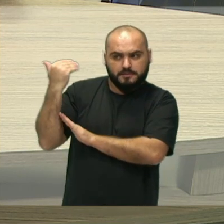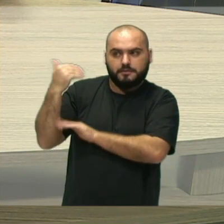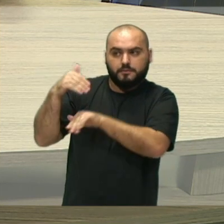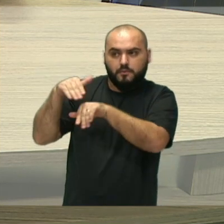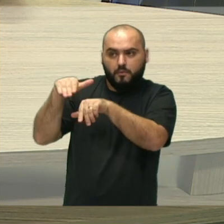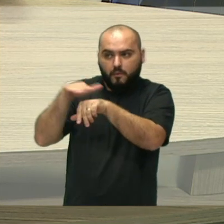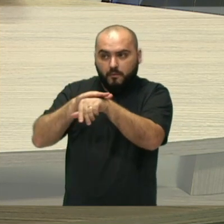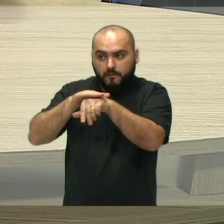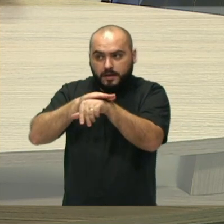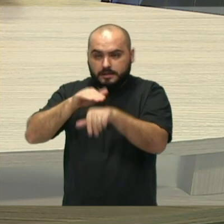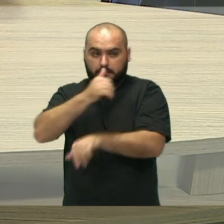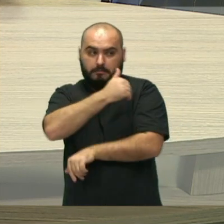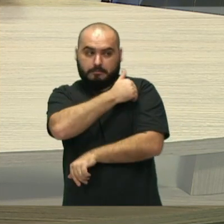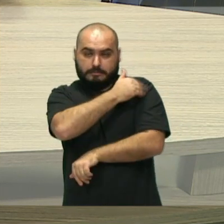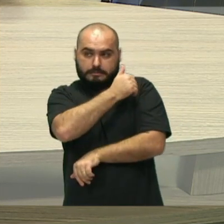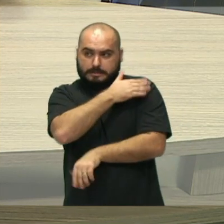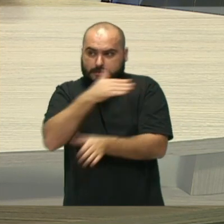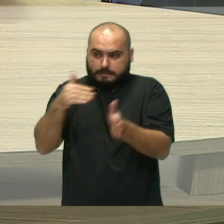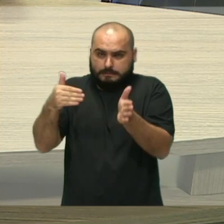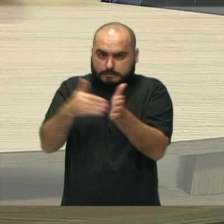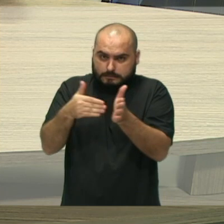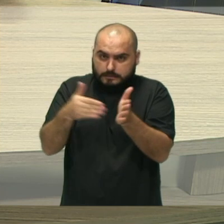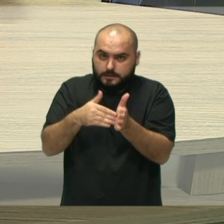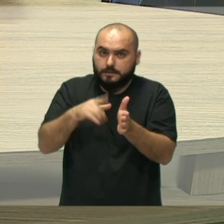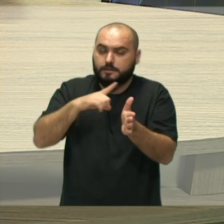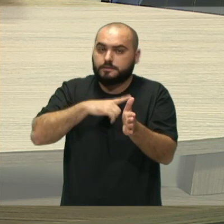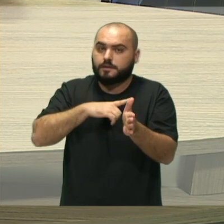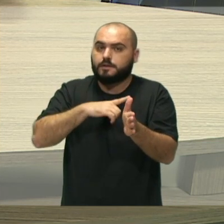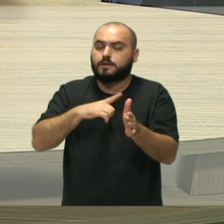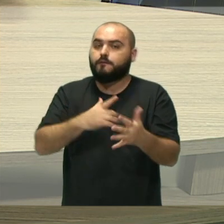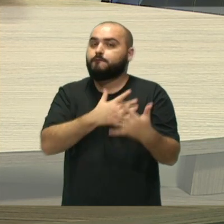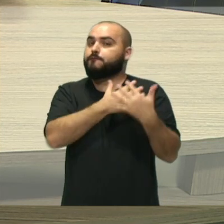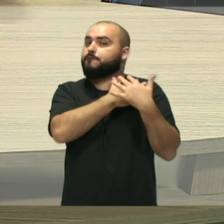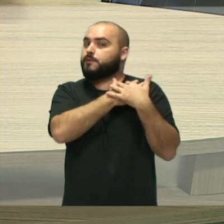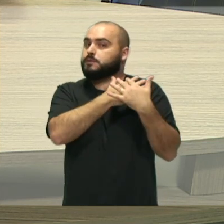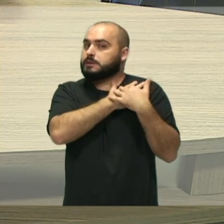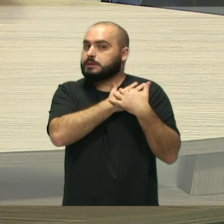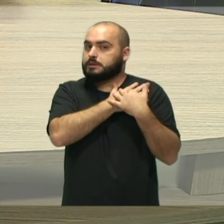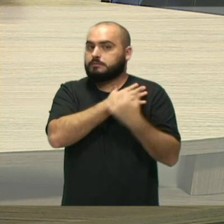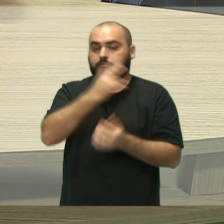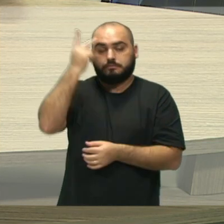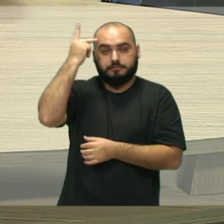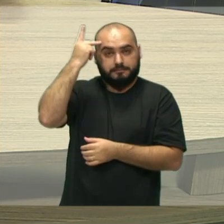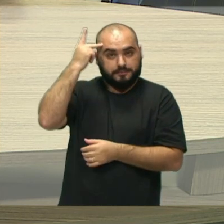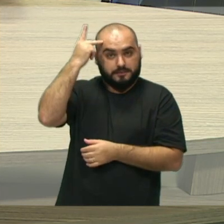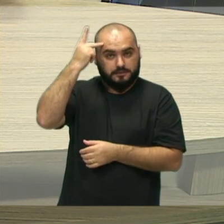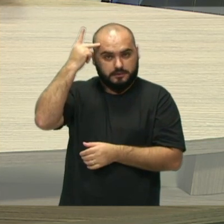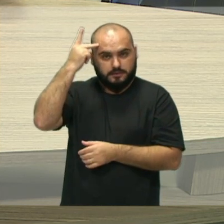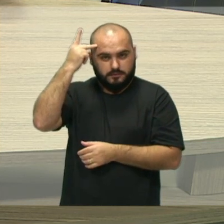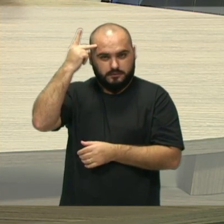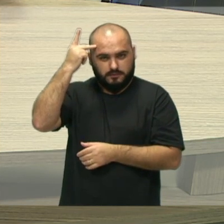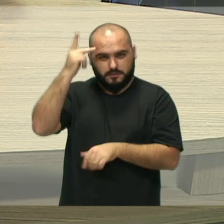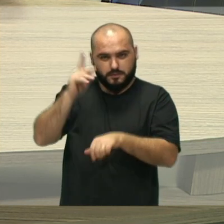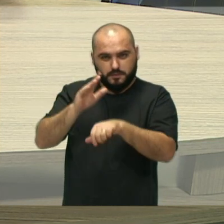que ainda existem com relação aos transtornos e doenças